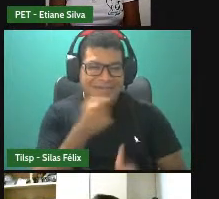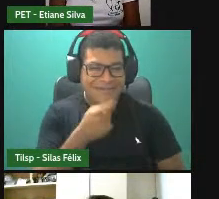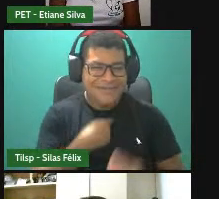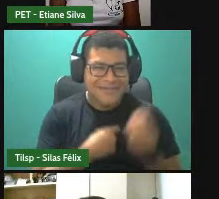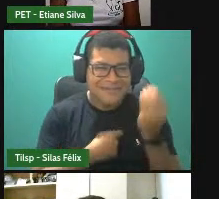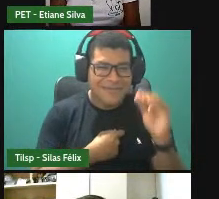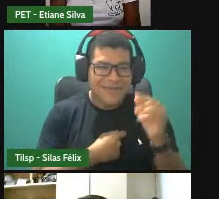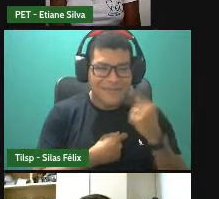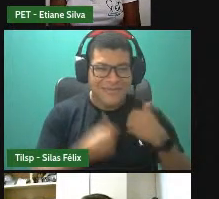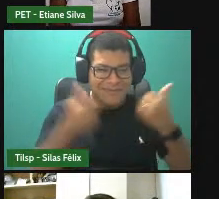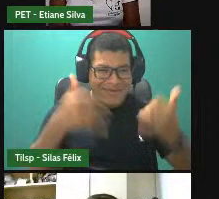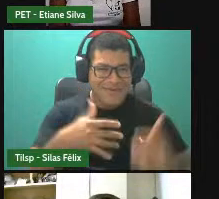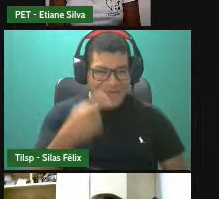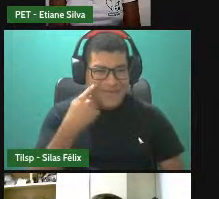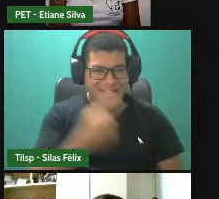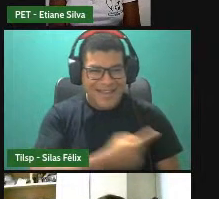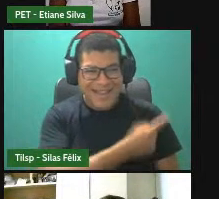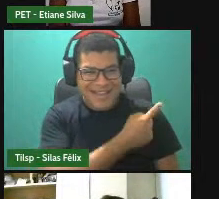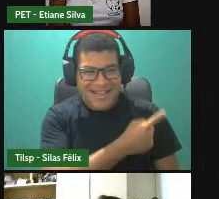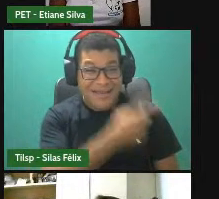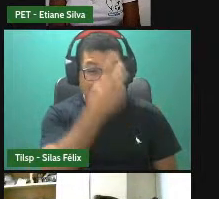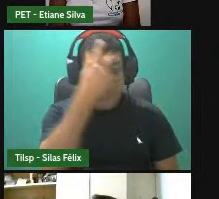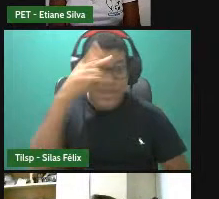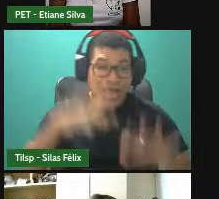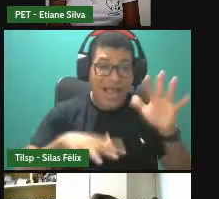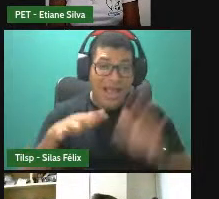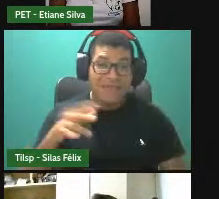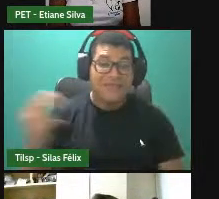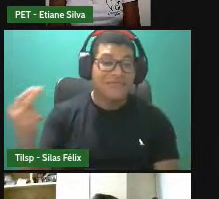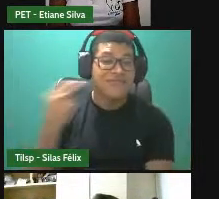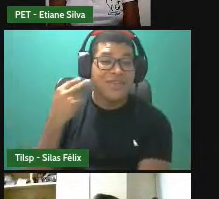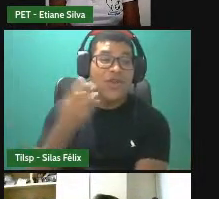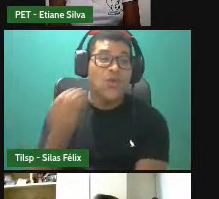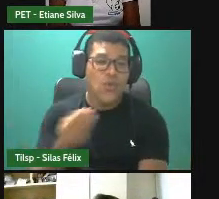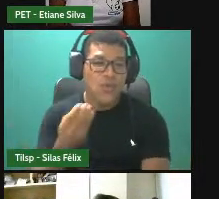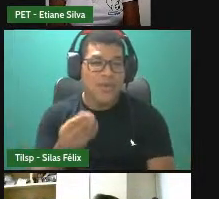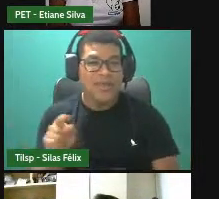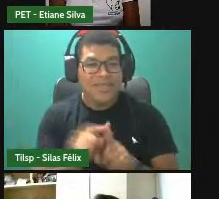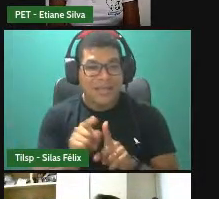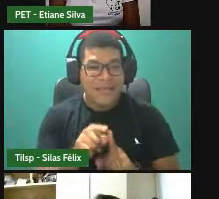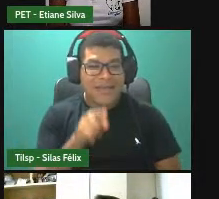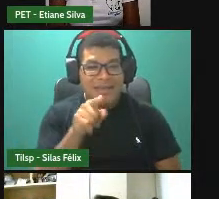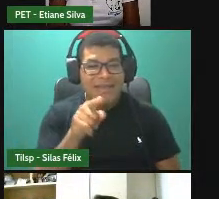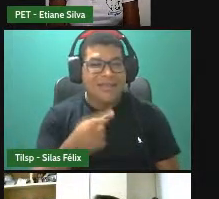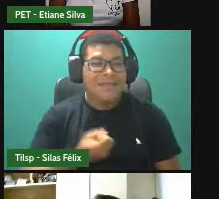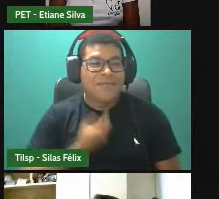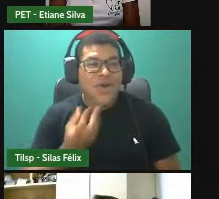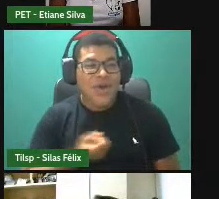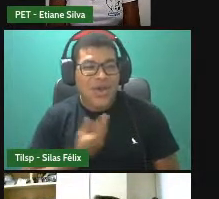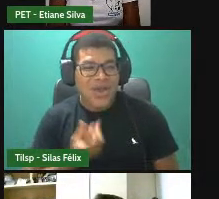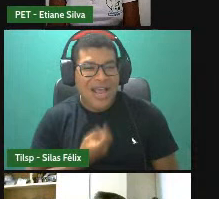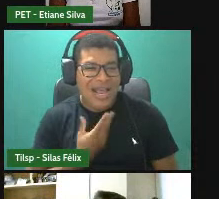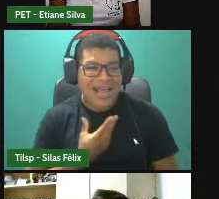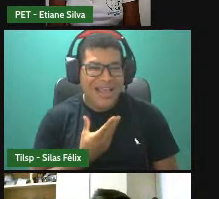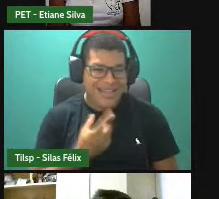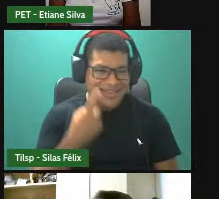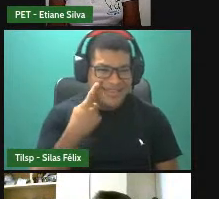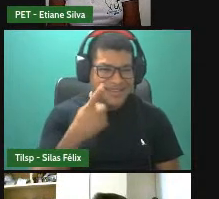eu estava comentando como as pessoas às vezes, muitas vezes podem nos ver, né, e fechando nessa daqui, tendo